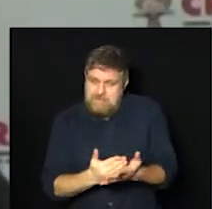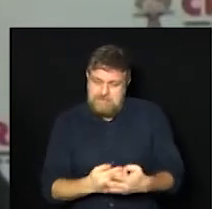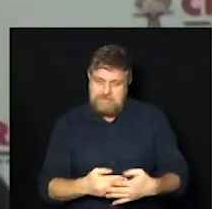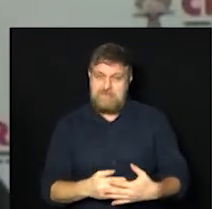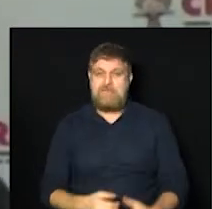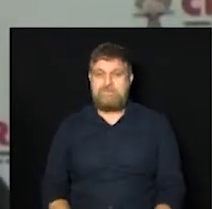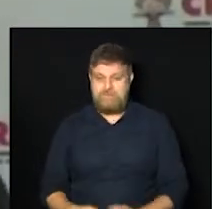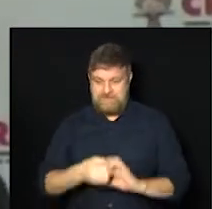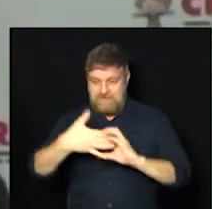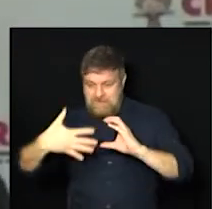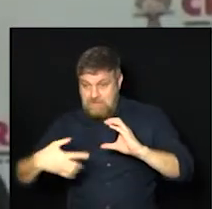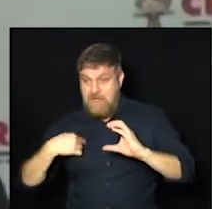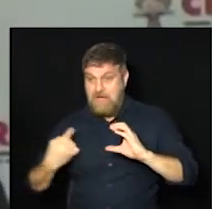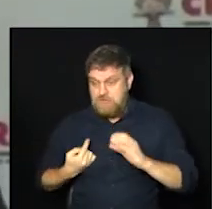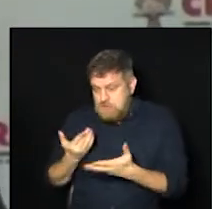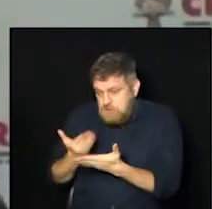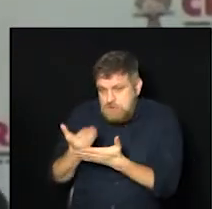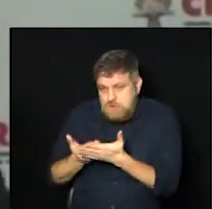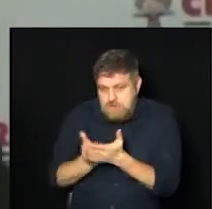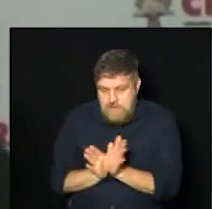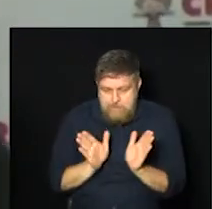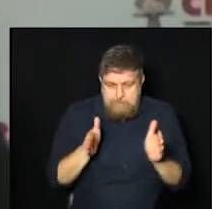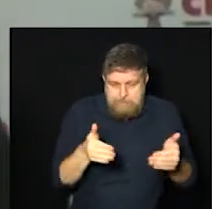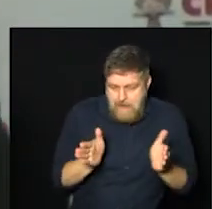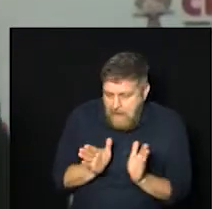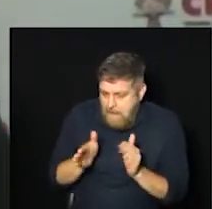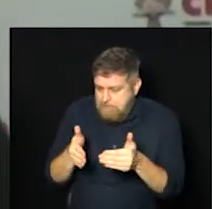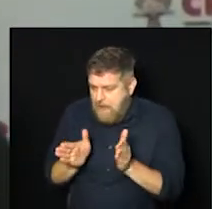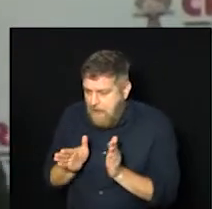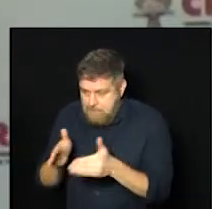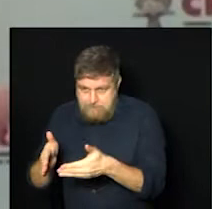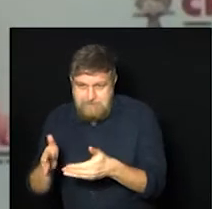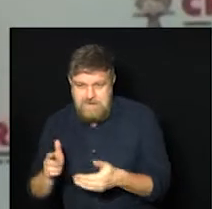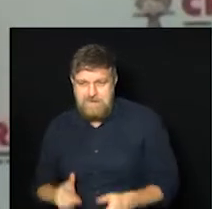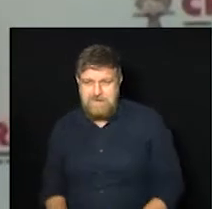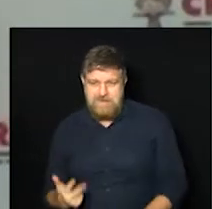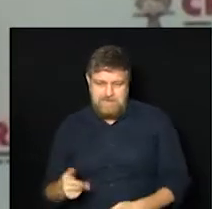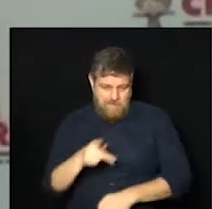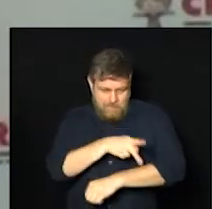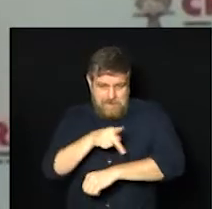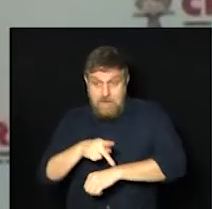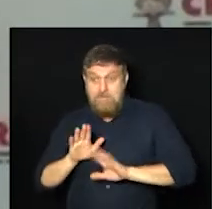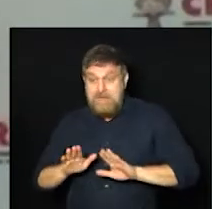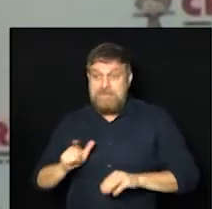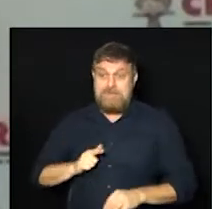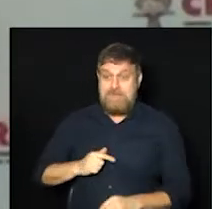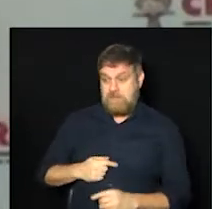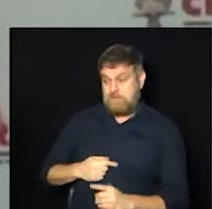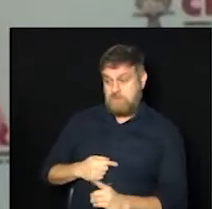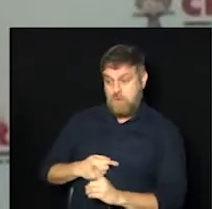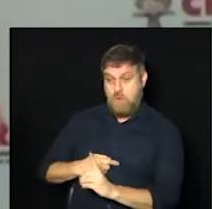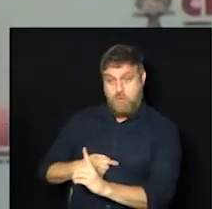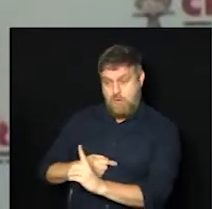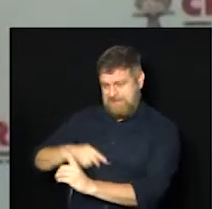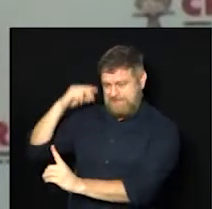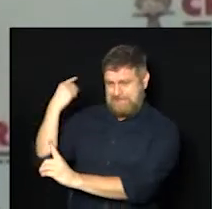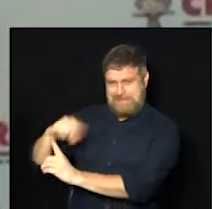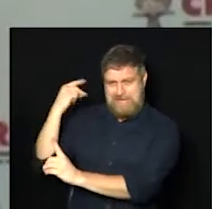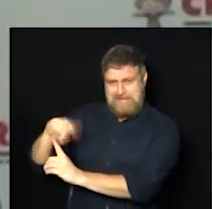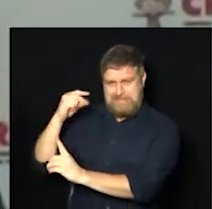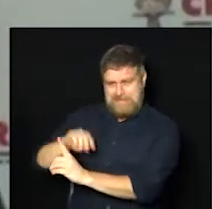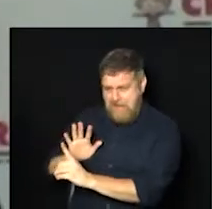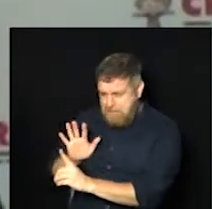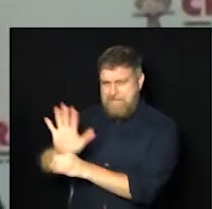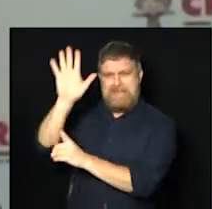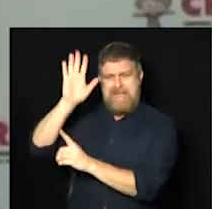gente poder estudar de uma maneira mais adequada, né, uma questão pedagógica, mas nós temos a violência física, né, que é você empurrar, que é